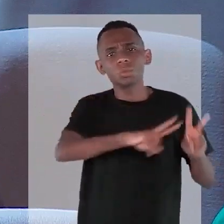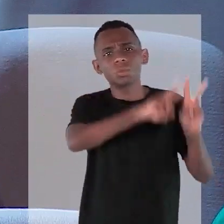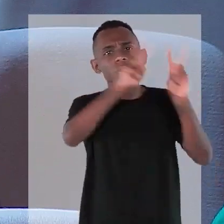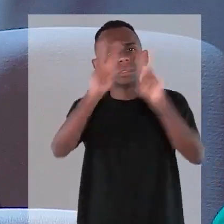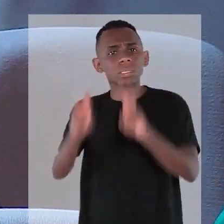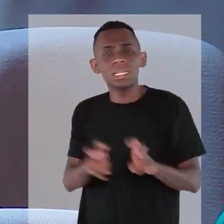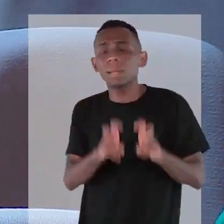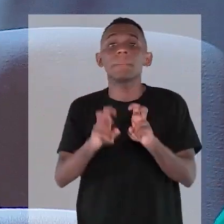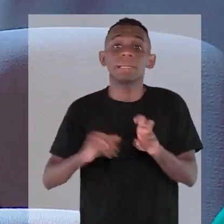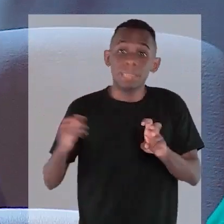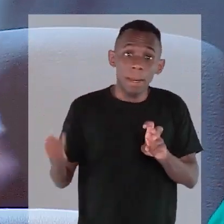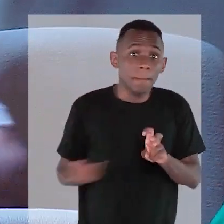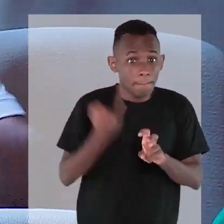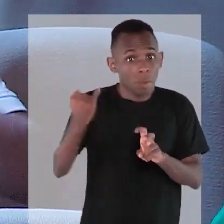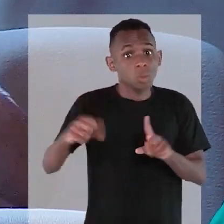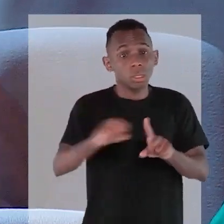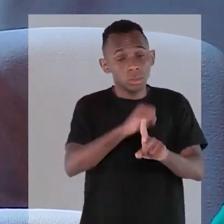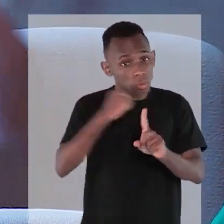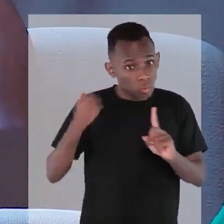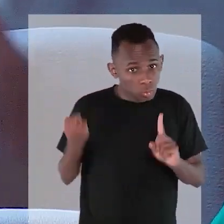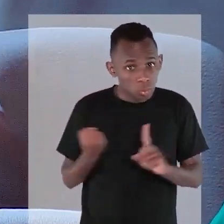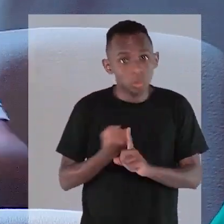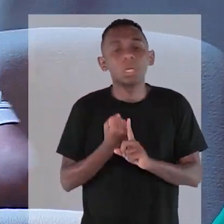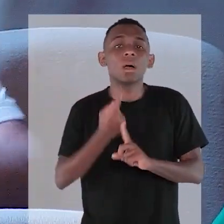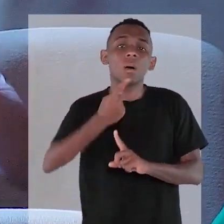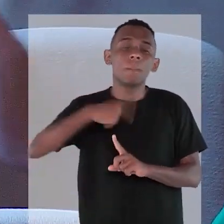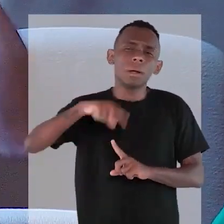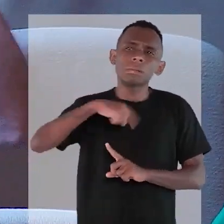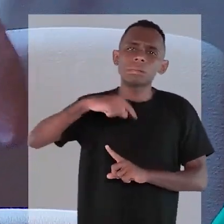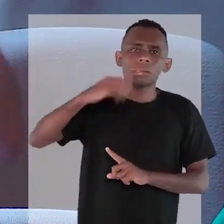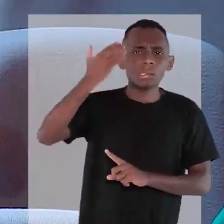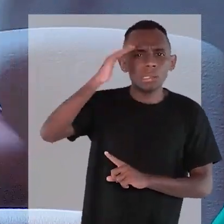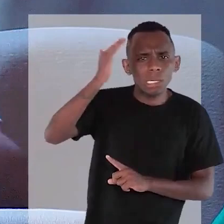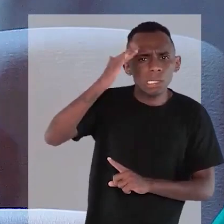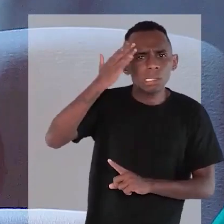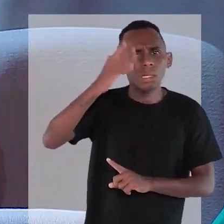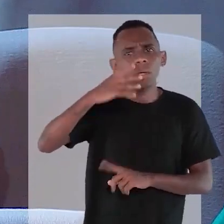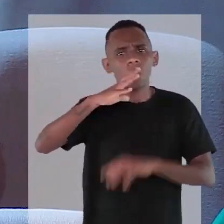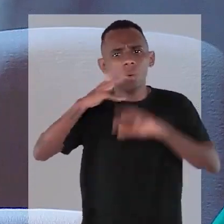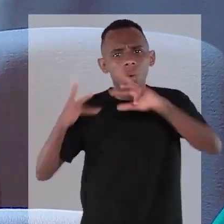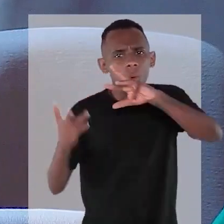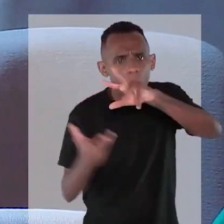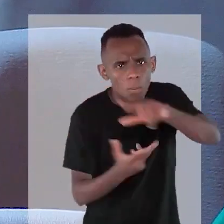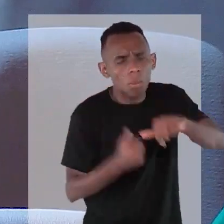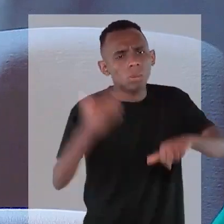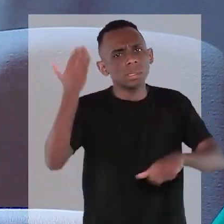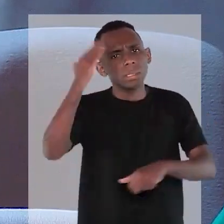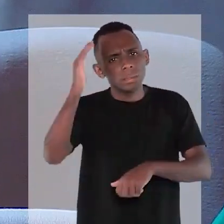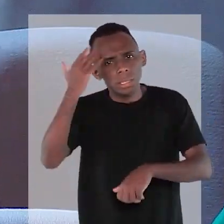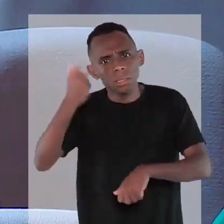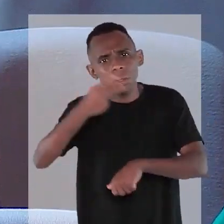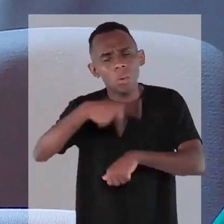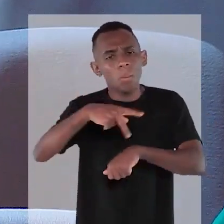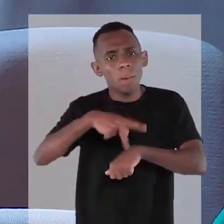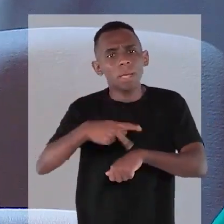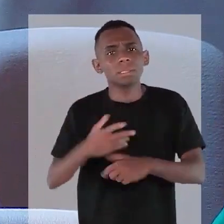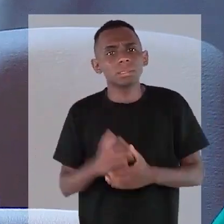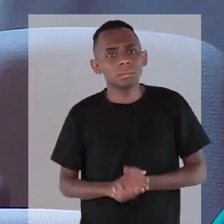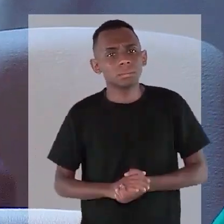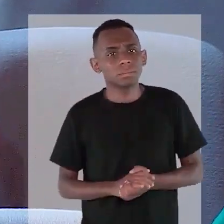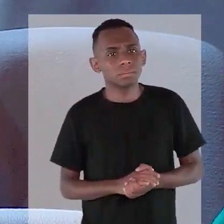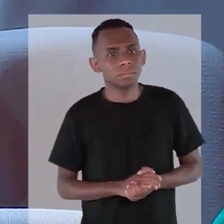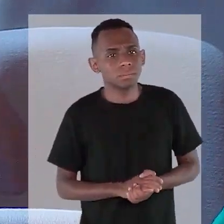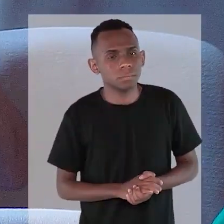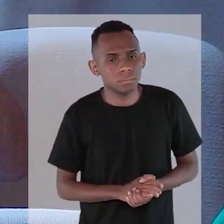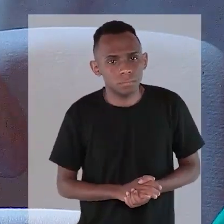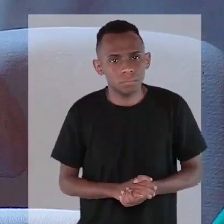assim, pertinente. Um homem na plateia faz a pergunta ao microfone. Ele é um homem branco, grisalho, que usa óculos. Eu queria